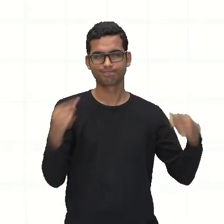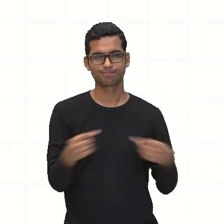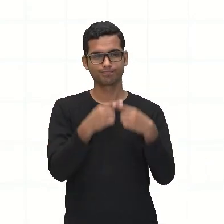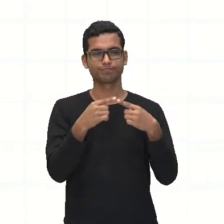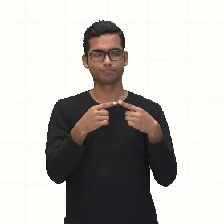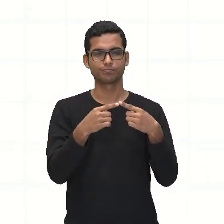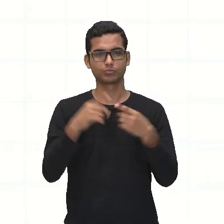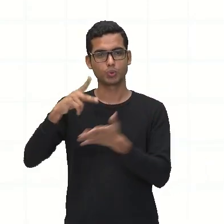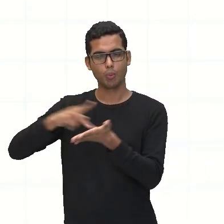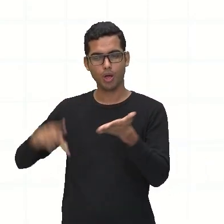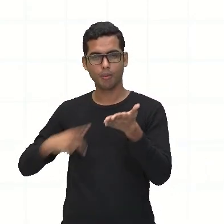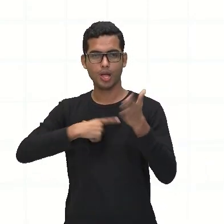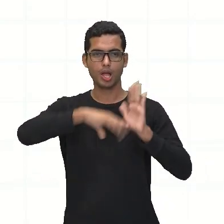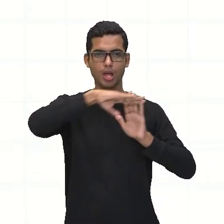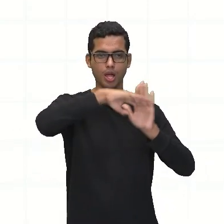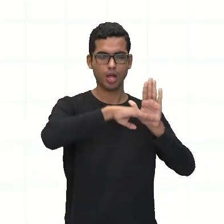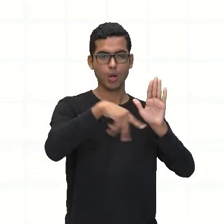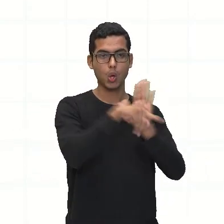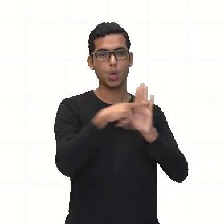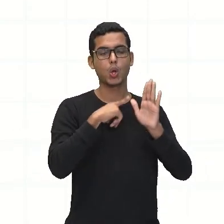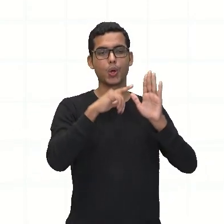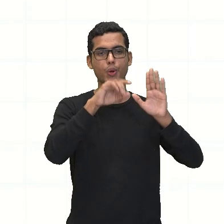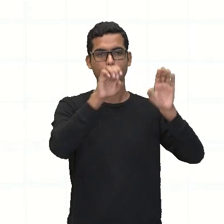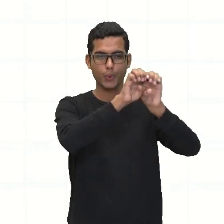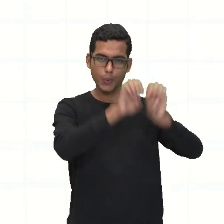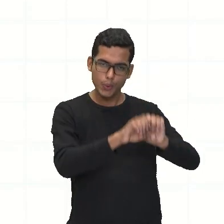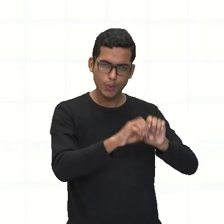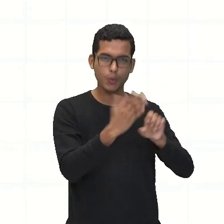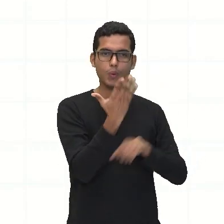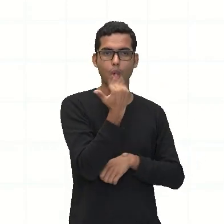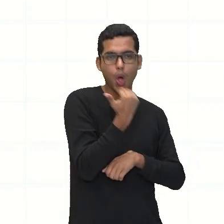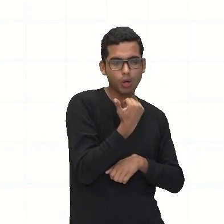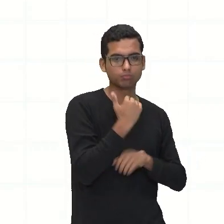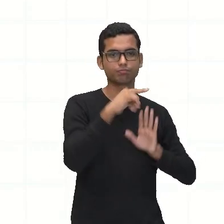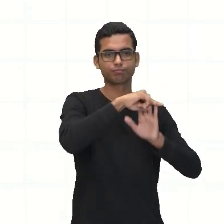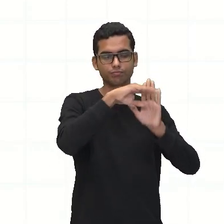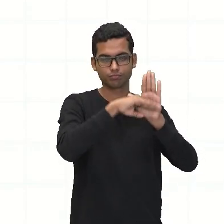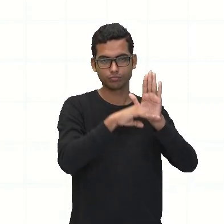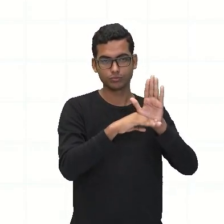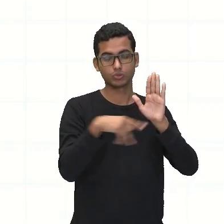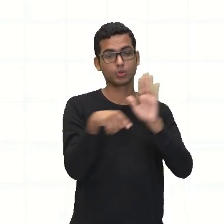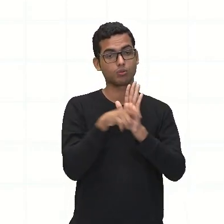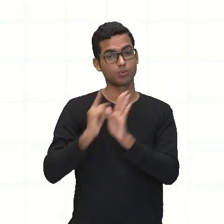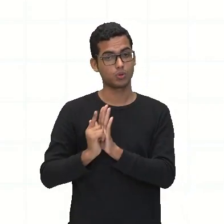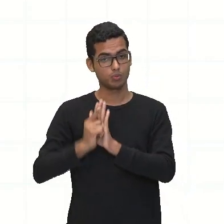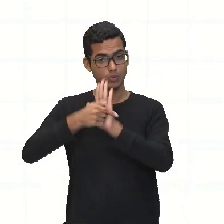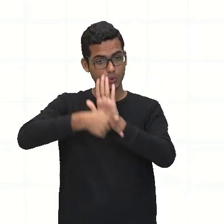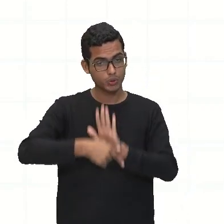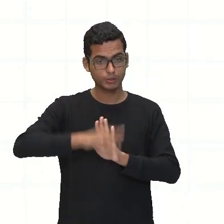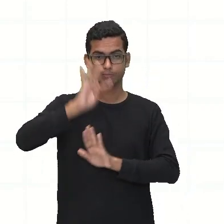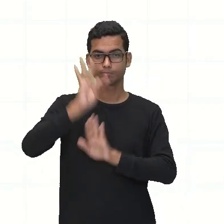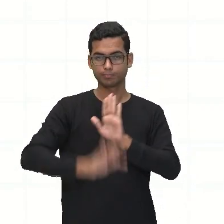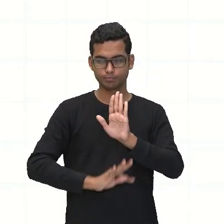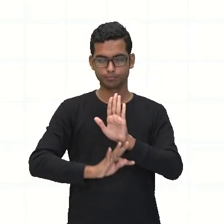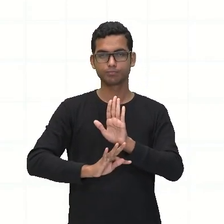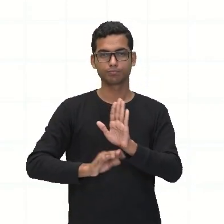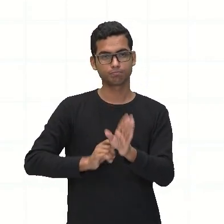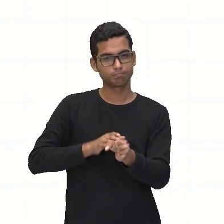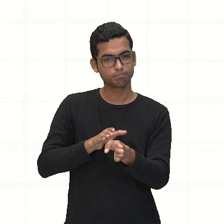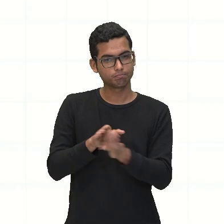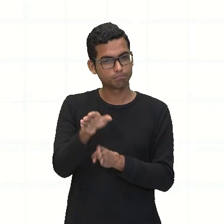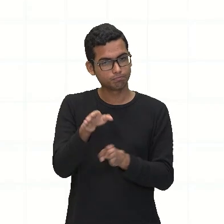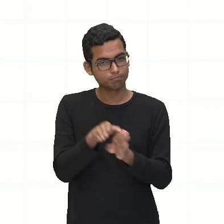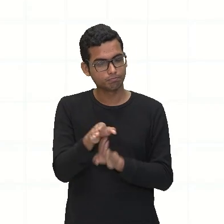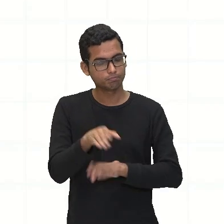Você já viu que a receita culinária é um gênero textual, instrutivo,